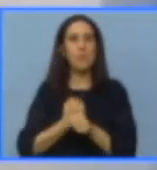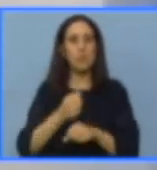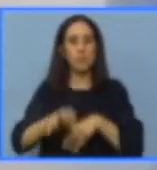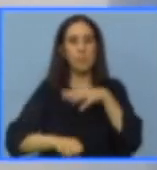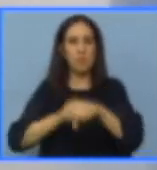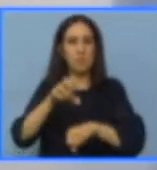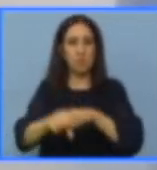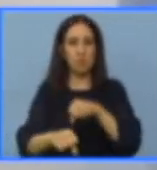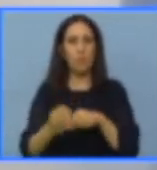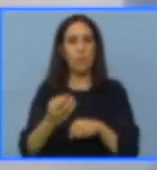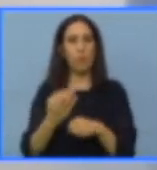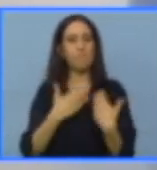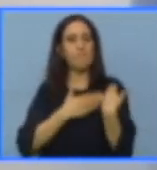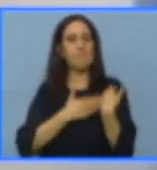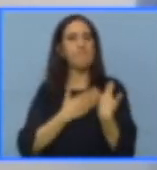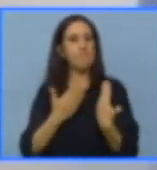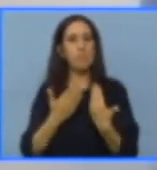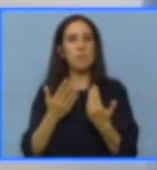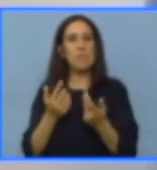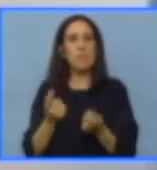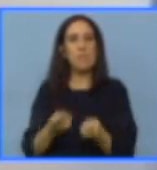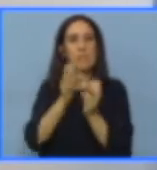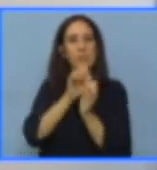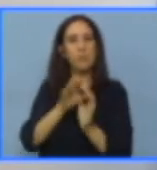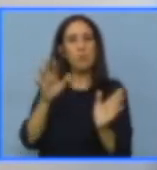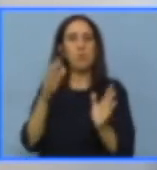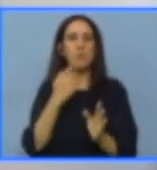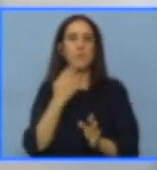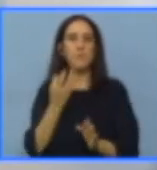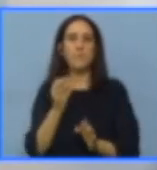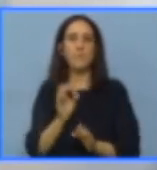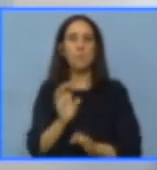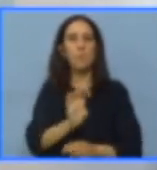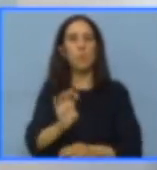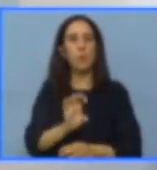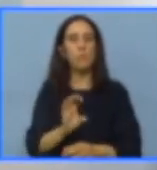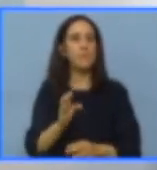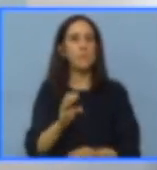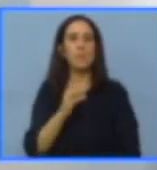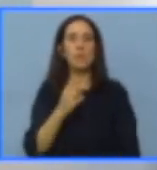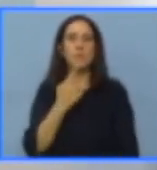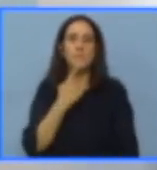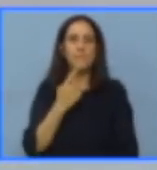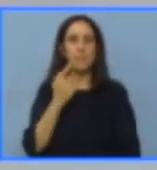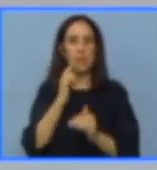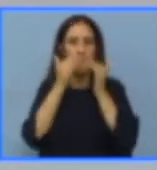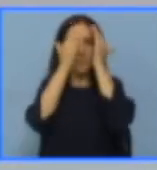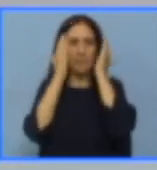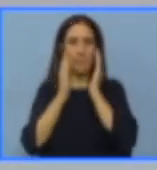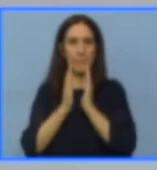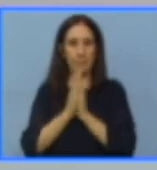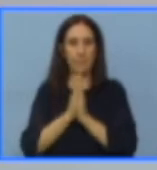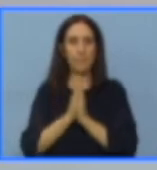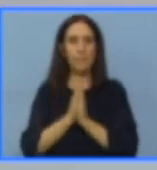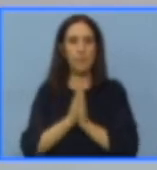foi responsável pela divulgação e pela glosa, digamos assim, pelo modo como a figura de Maria foi sendo